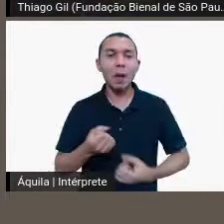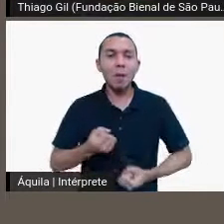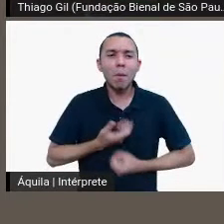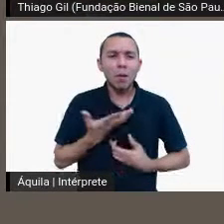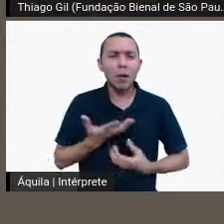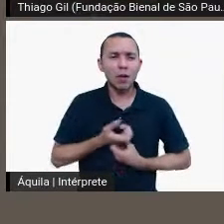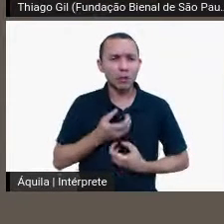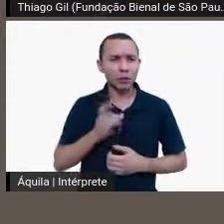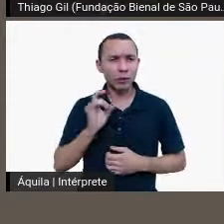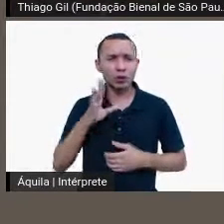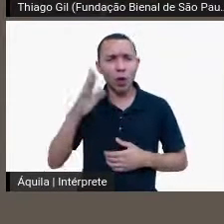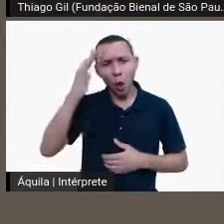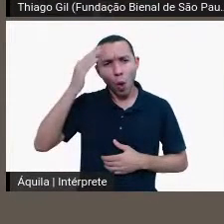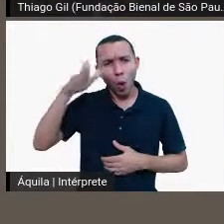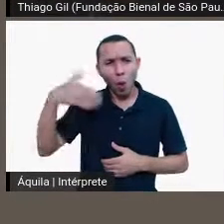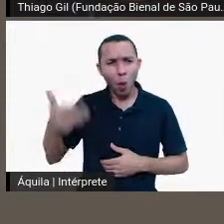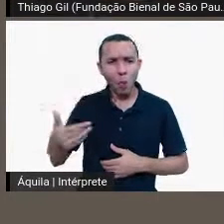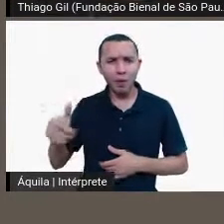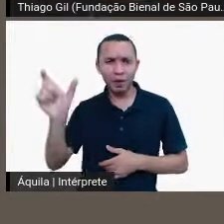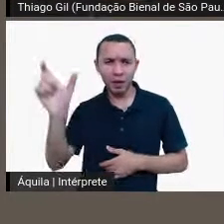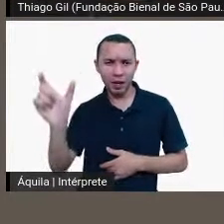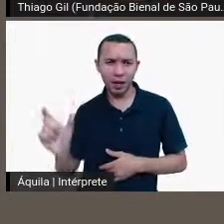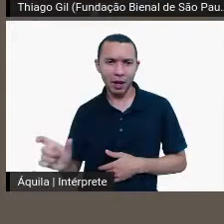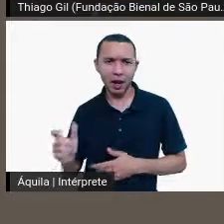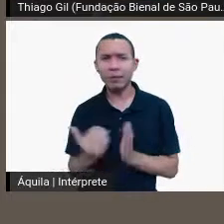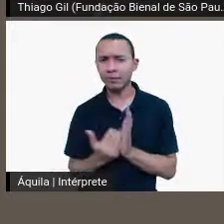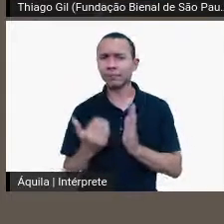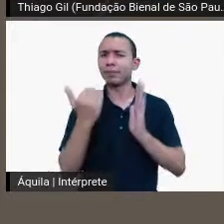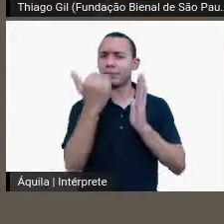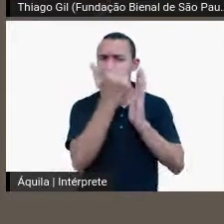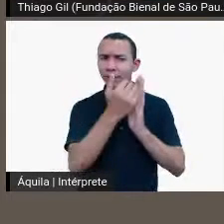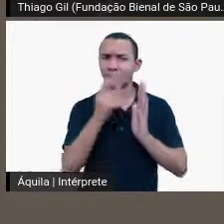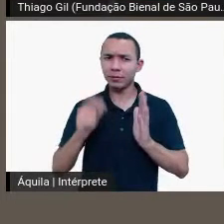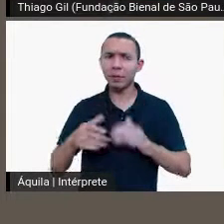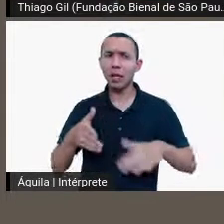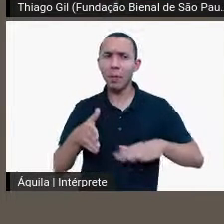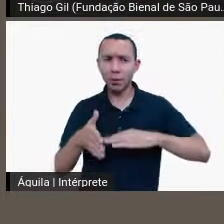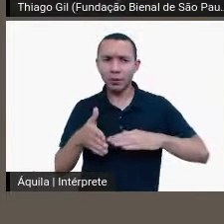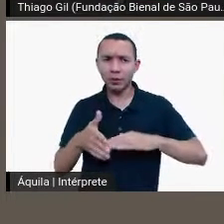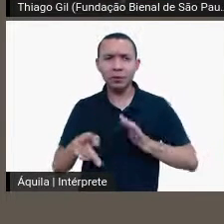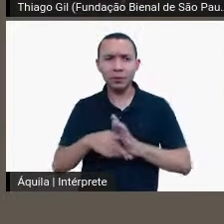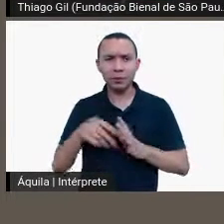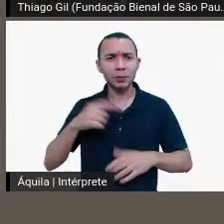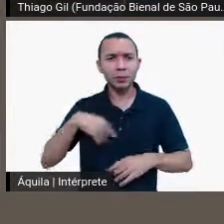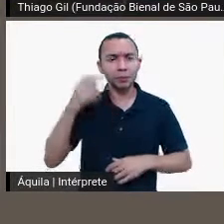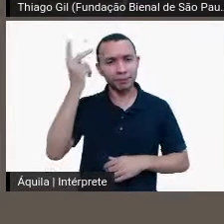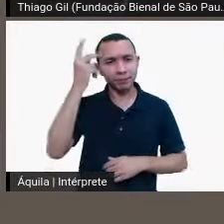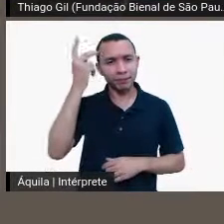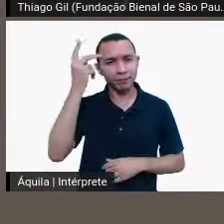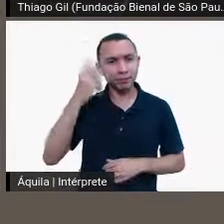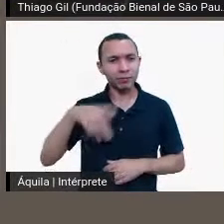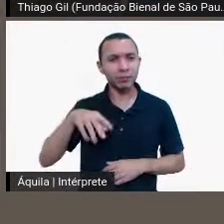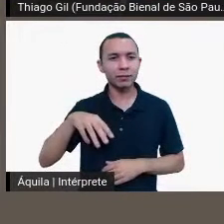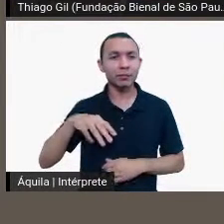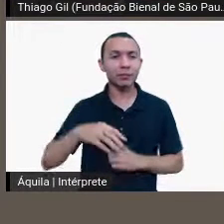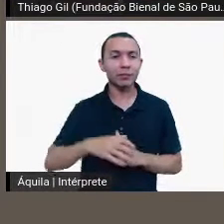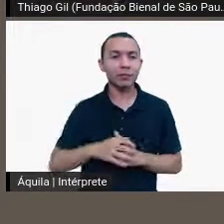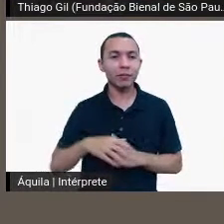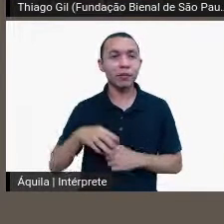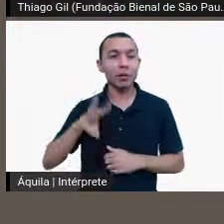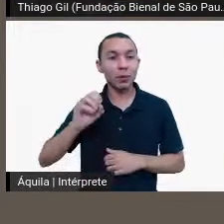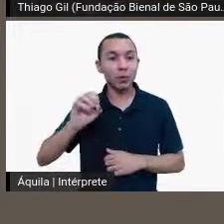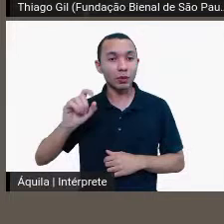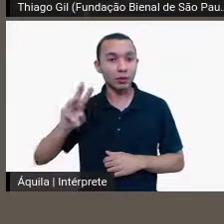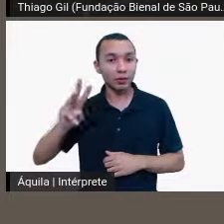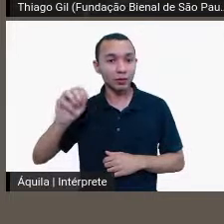uma homenagem a esse personagem da modernidade paulistana. O Oswald escolhe palavras que